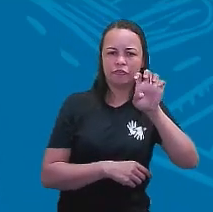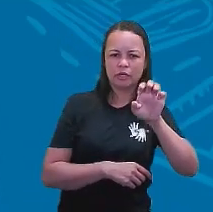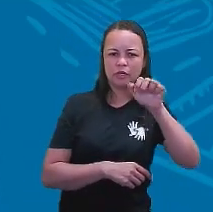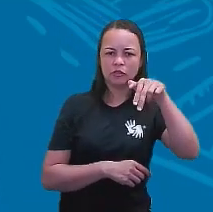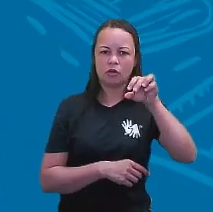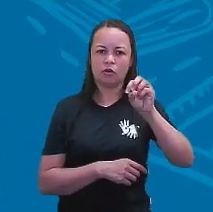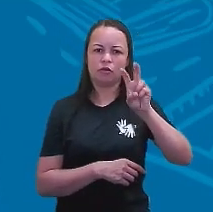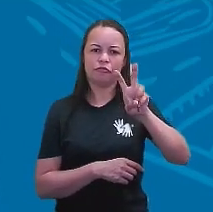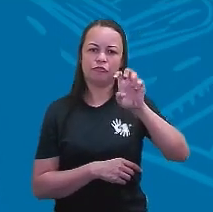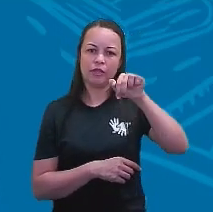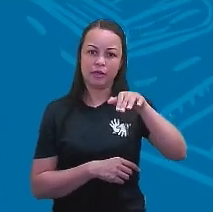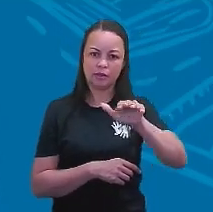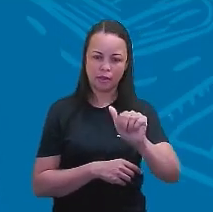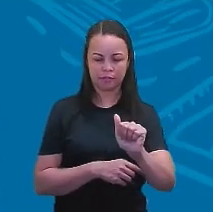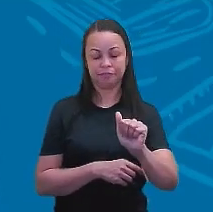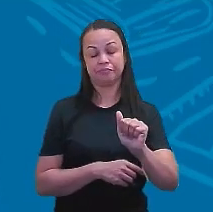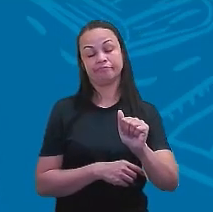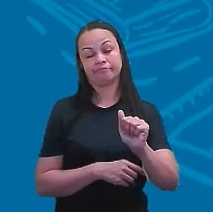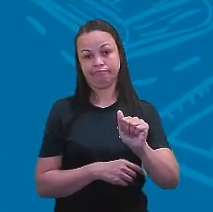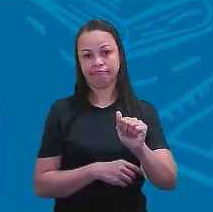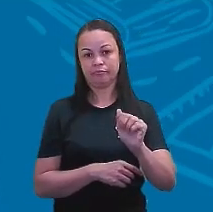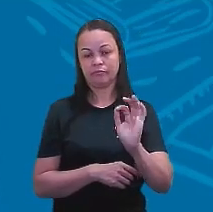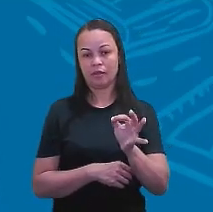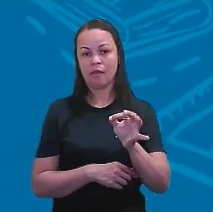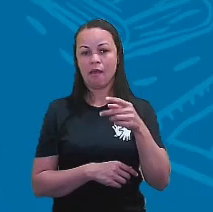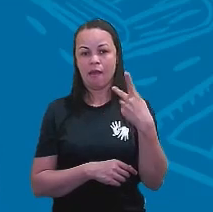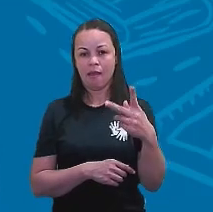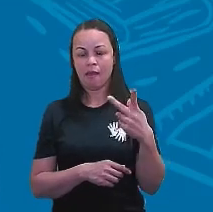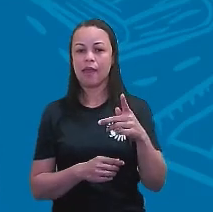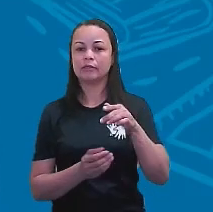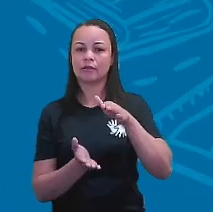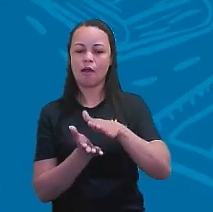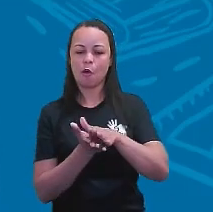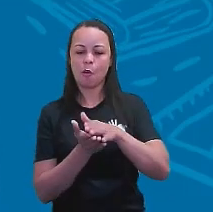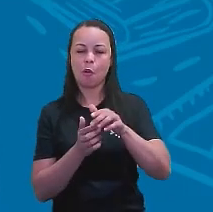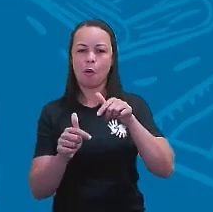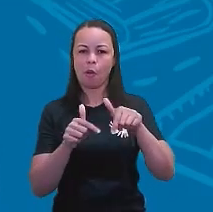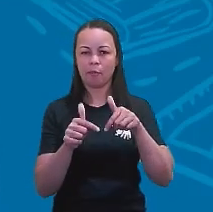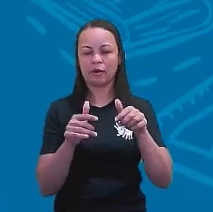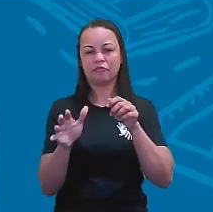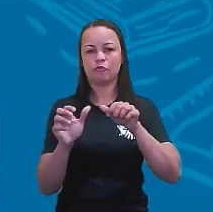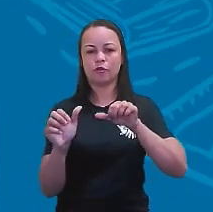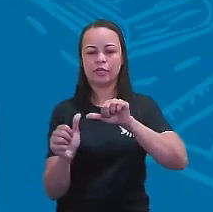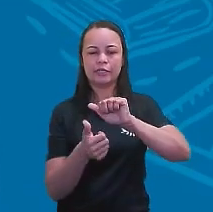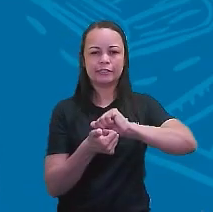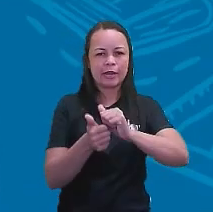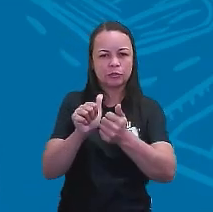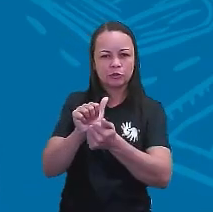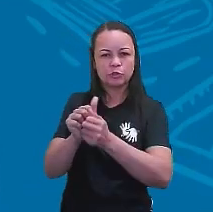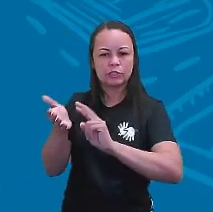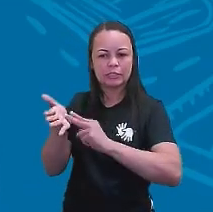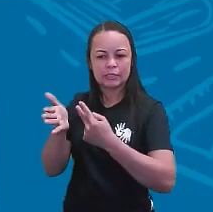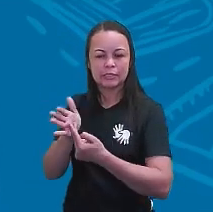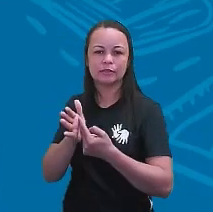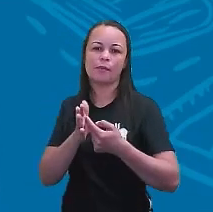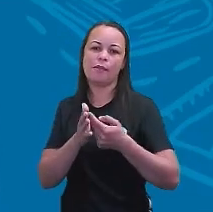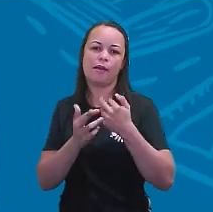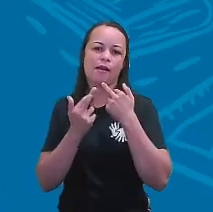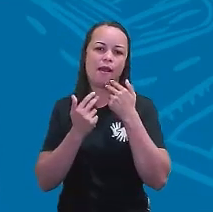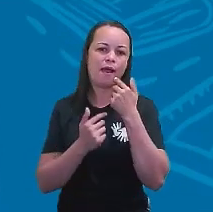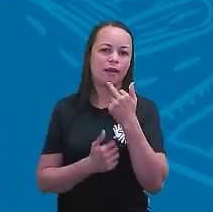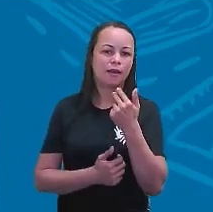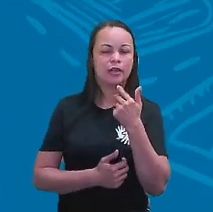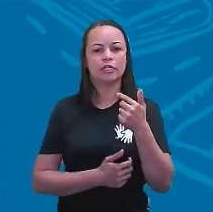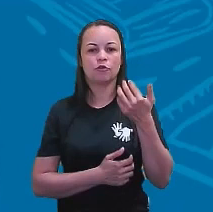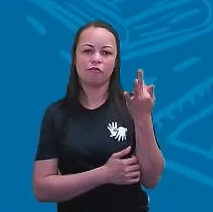gente. Essa obra foi em 71 traduzida para a língua francesa. E aí, a gente tem até o